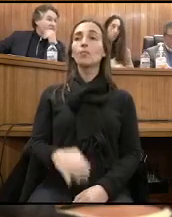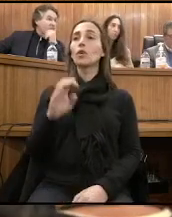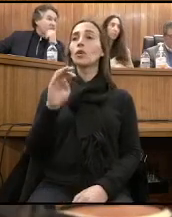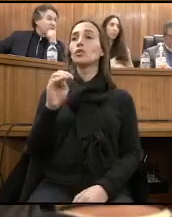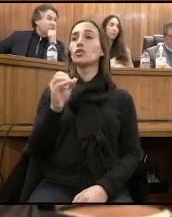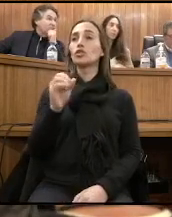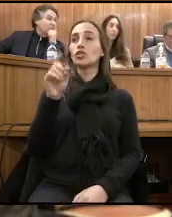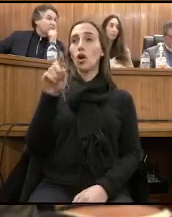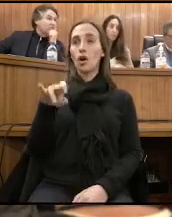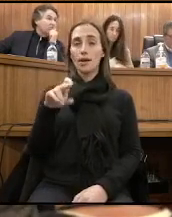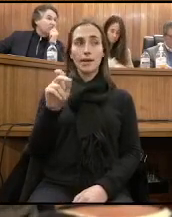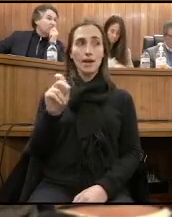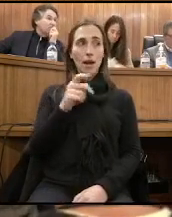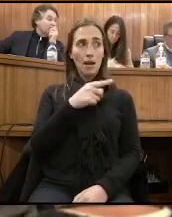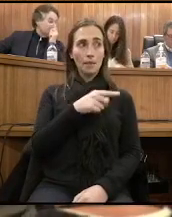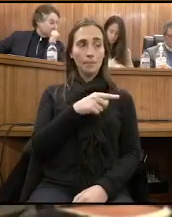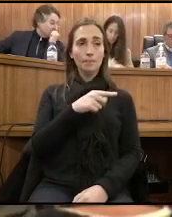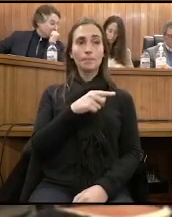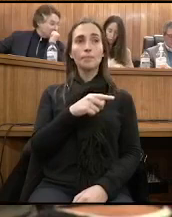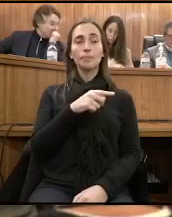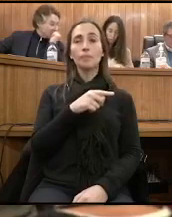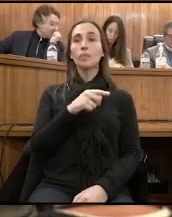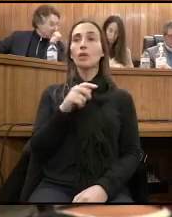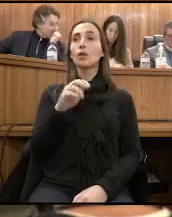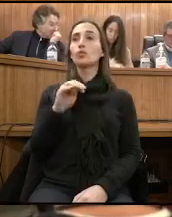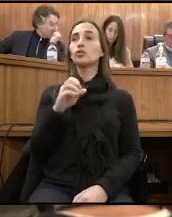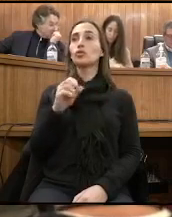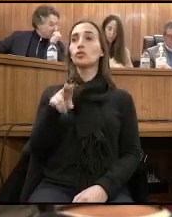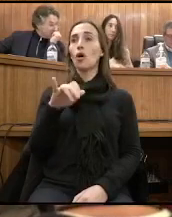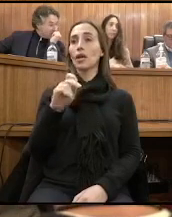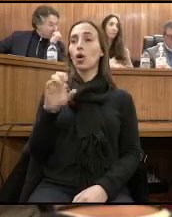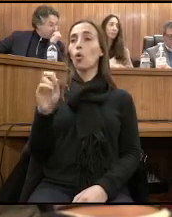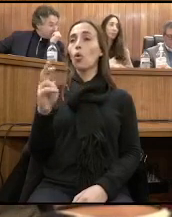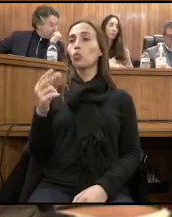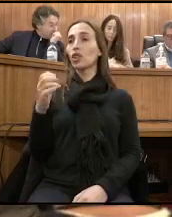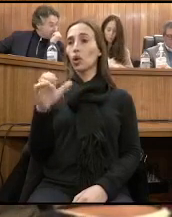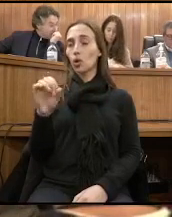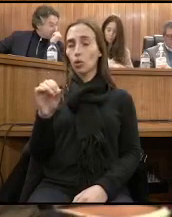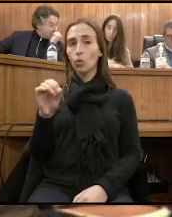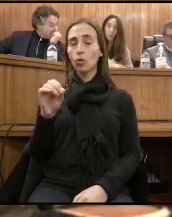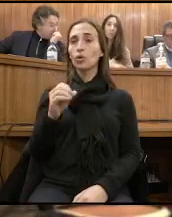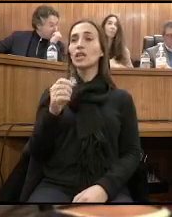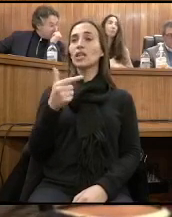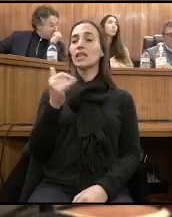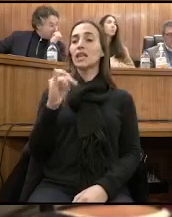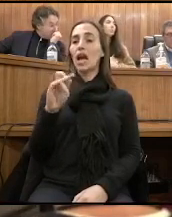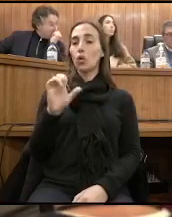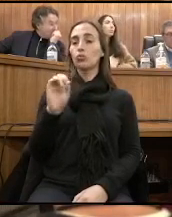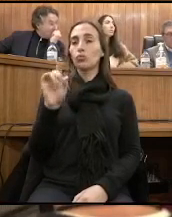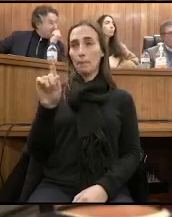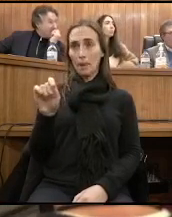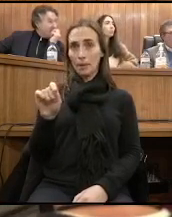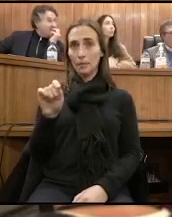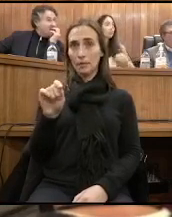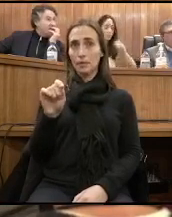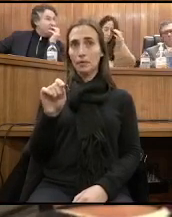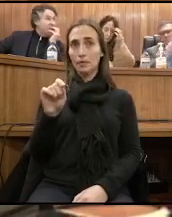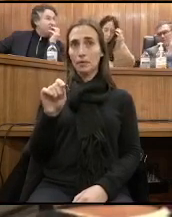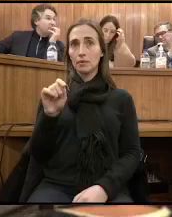Sónia Sousa está. Sónia Coutinho também está. Tiago Dionísio também.